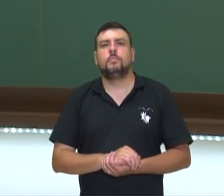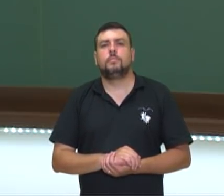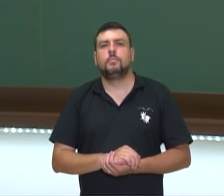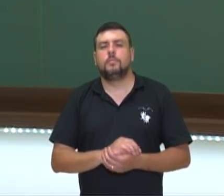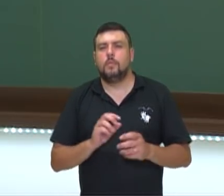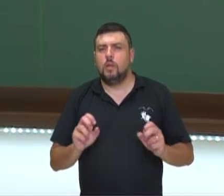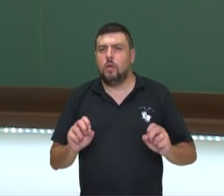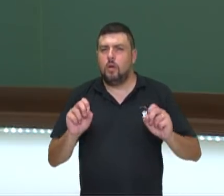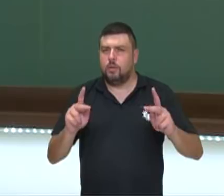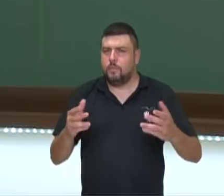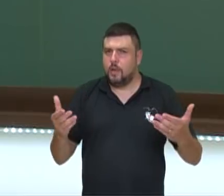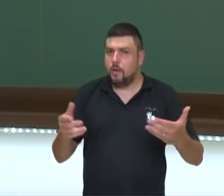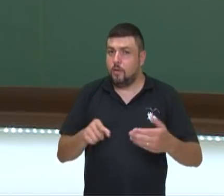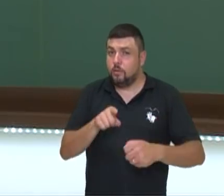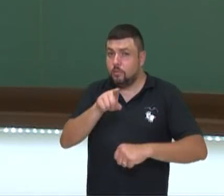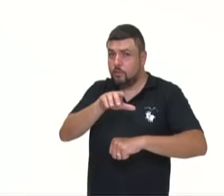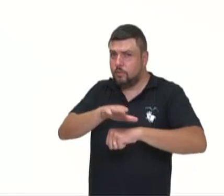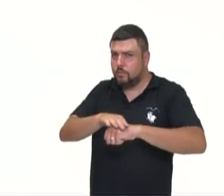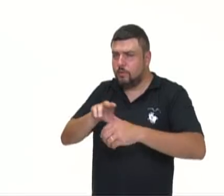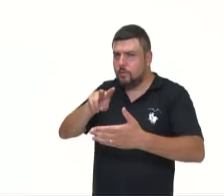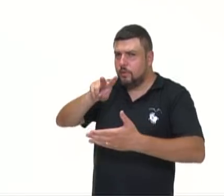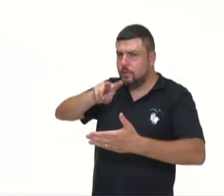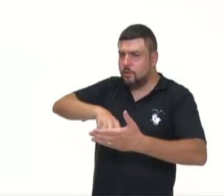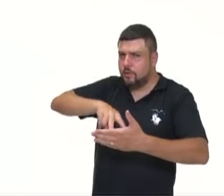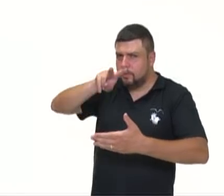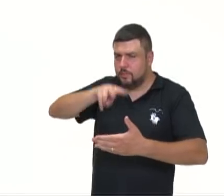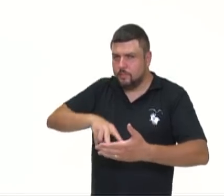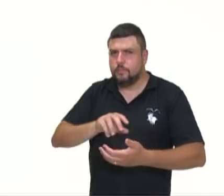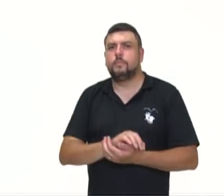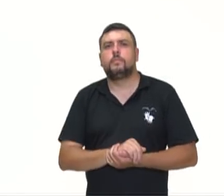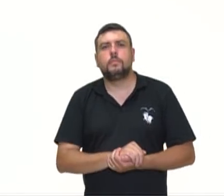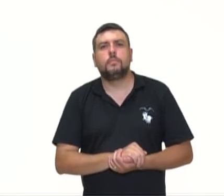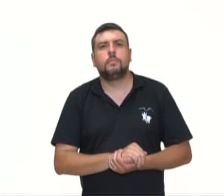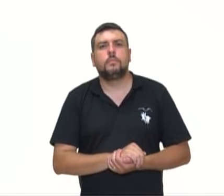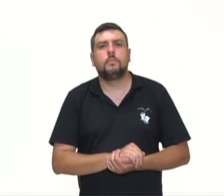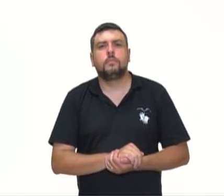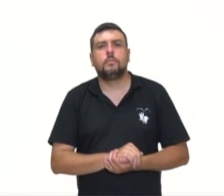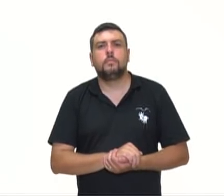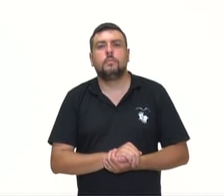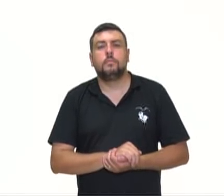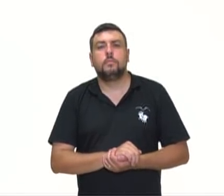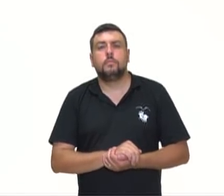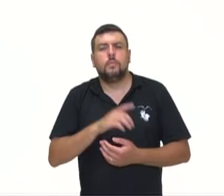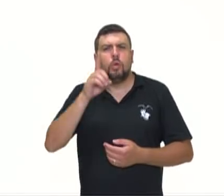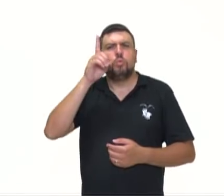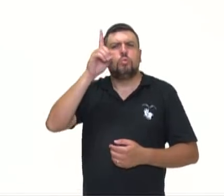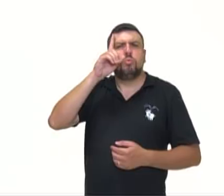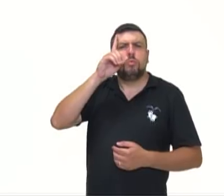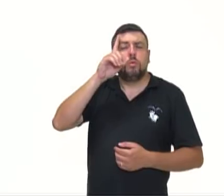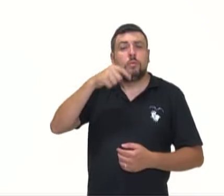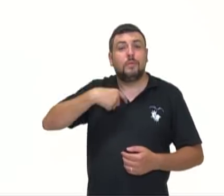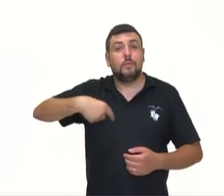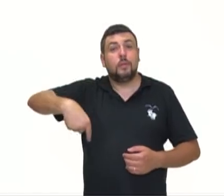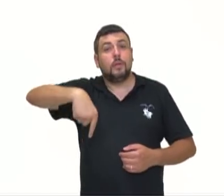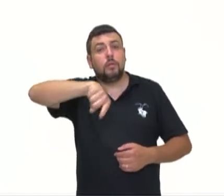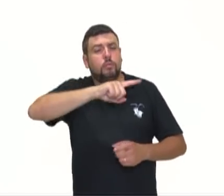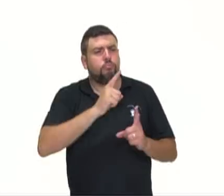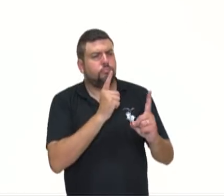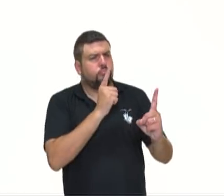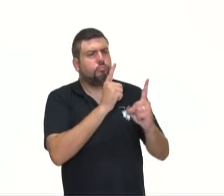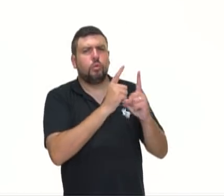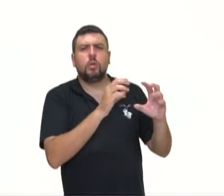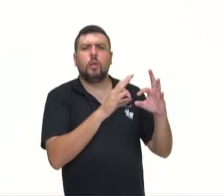está escrito aqui agora? Olha só. Os cumprimentos e despedidas fazem parte do nosso dia a dia quando encontramos pessoas da nossa família,